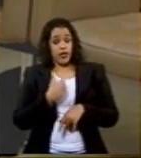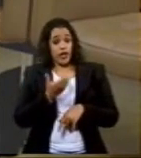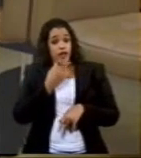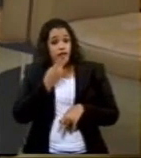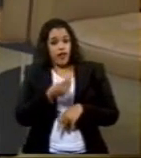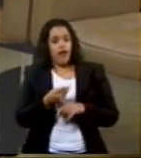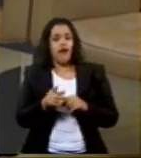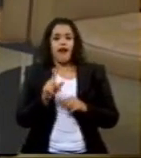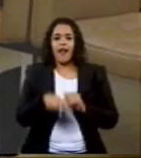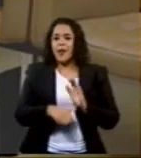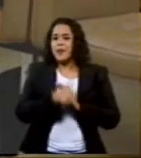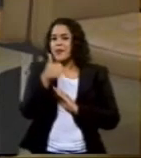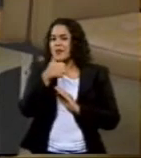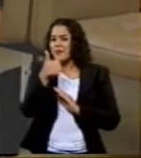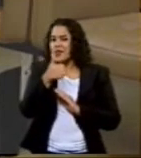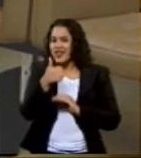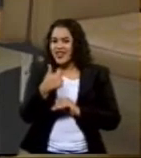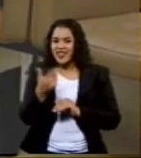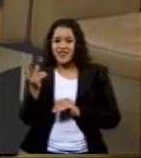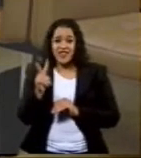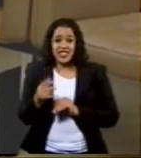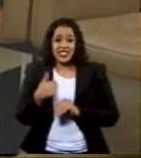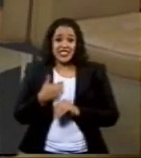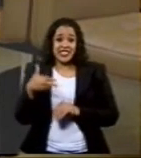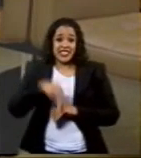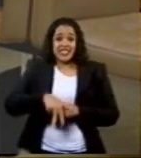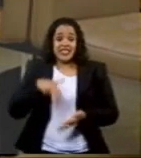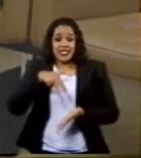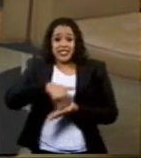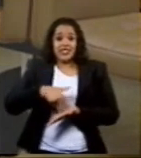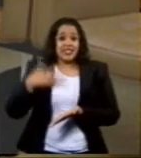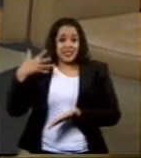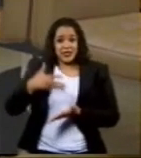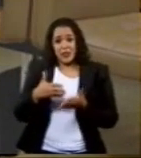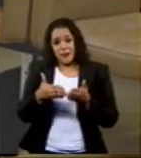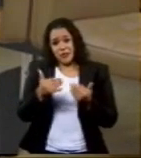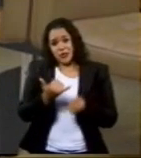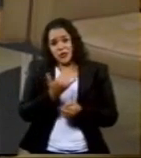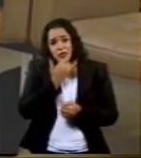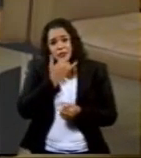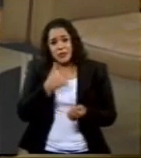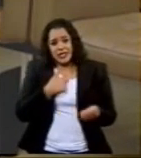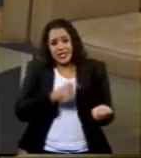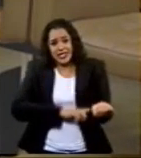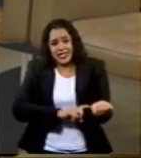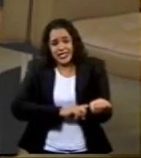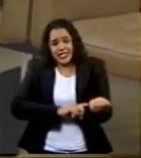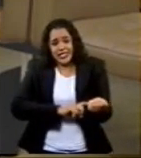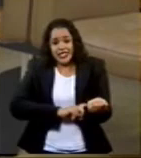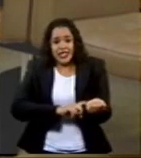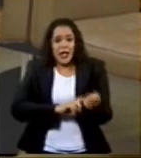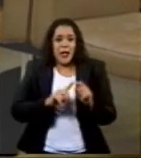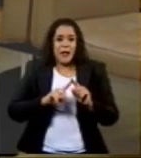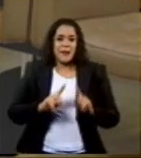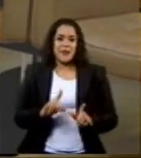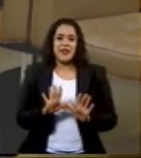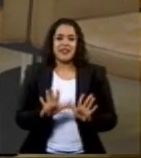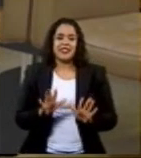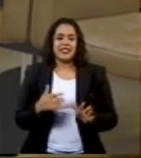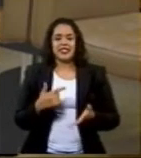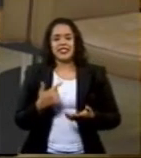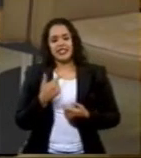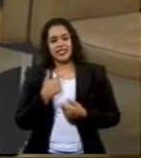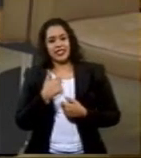é a primeira vez que venho fazer esse pronunciamento, pedir escusas pelo nervosismo e acho